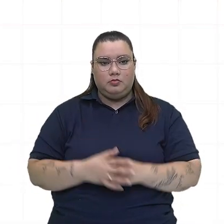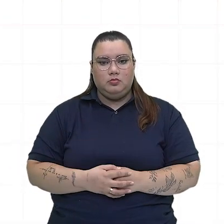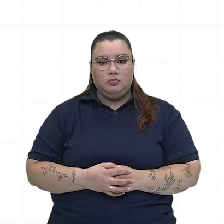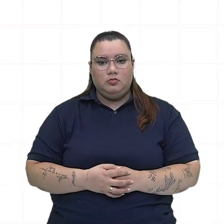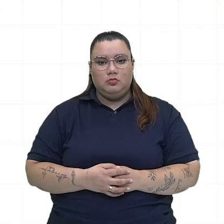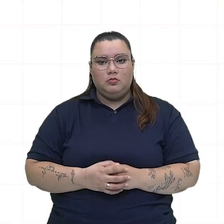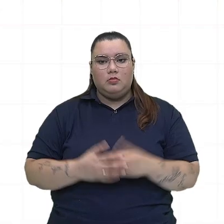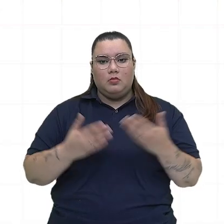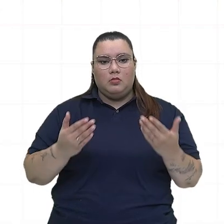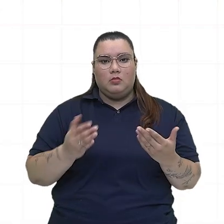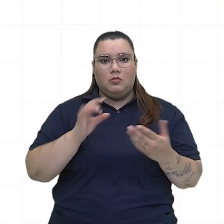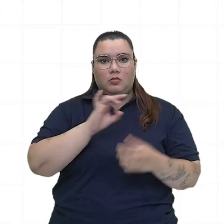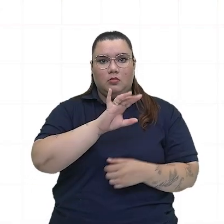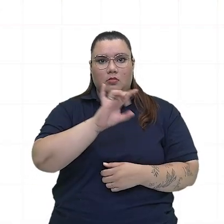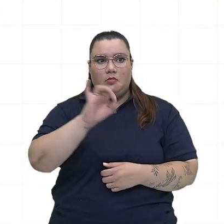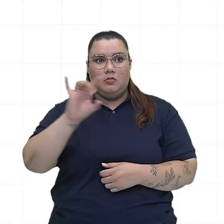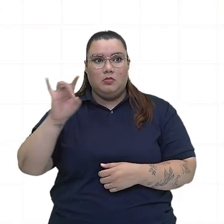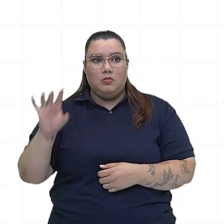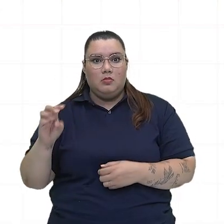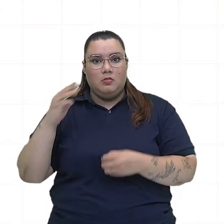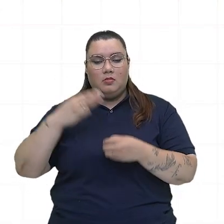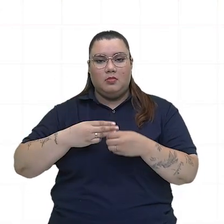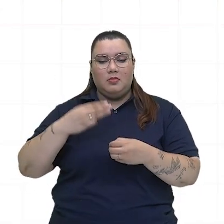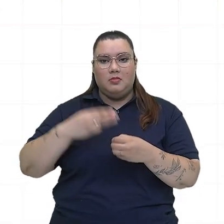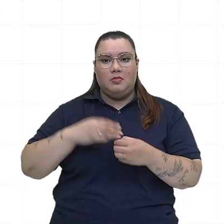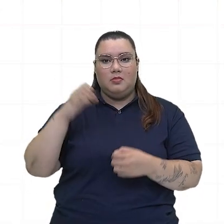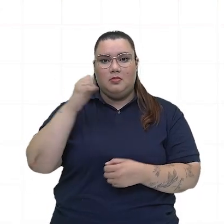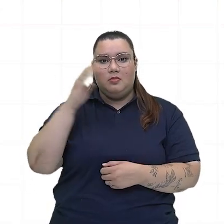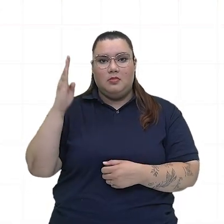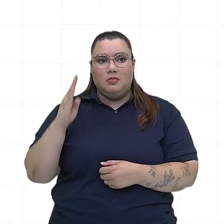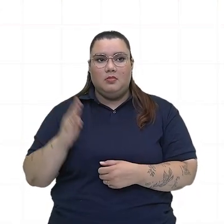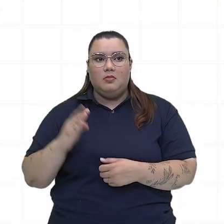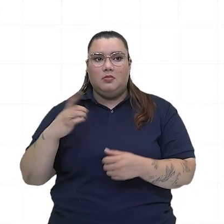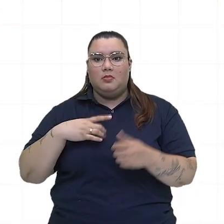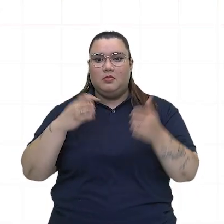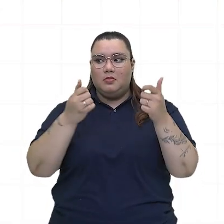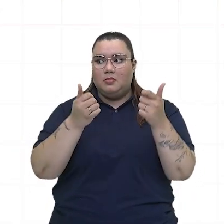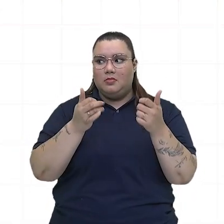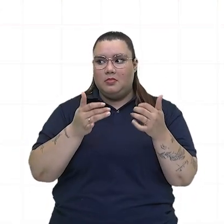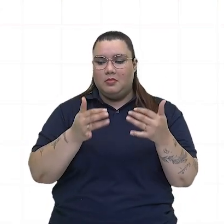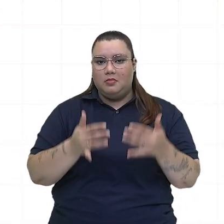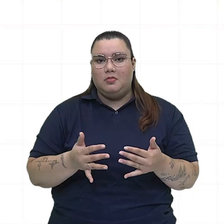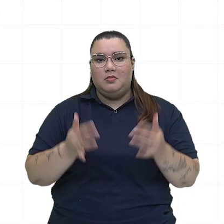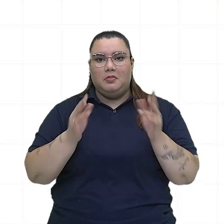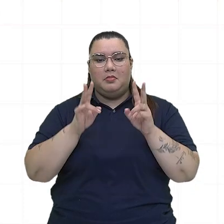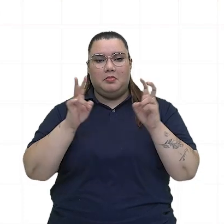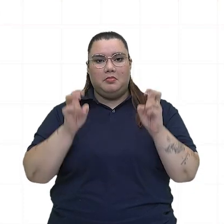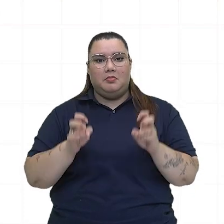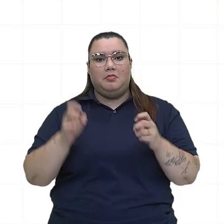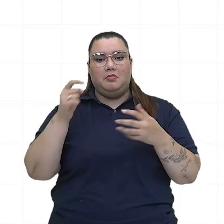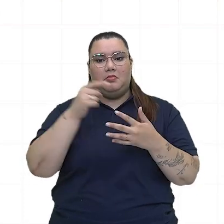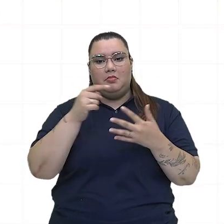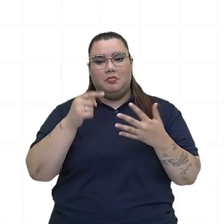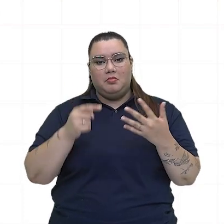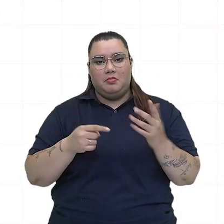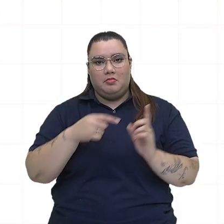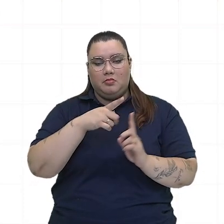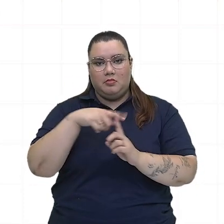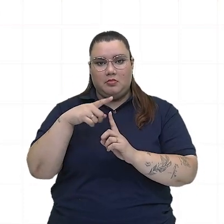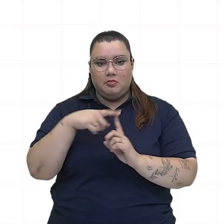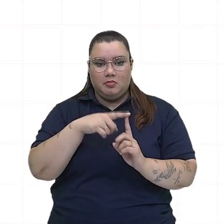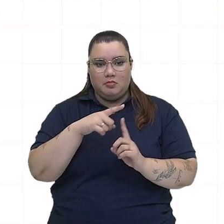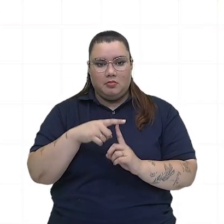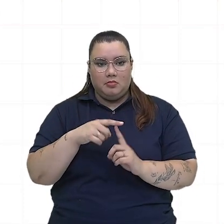aí, cada município no Brasil, ele faz ali a sua definição sobre esses módulos